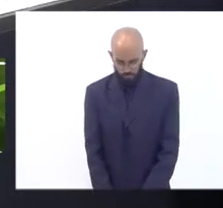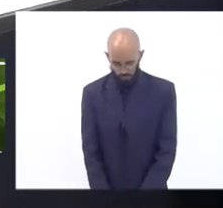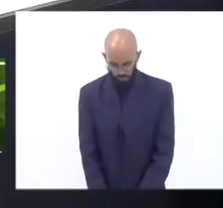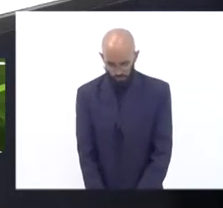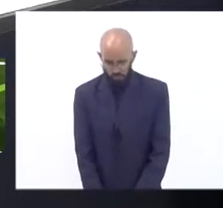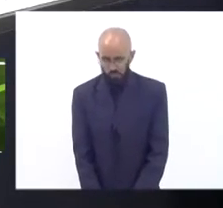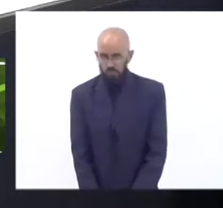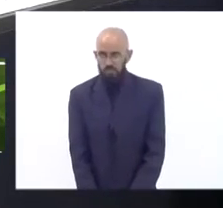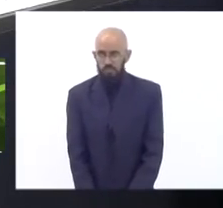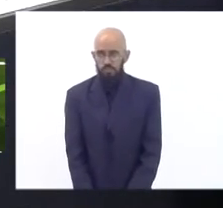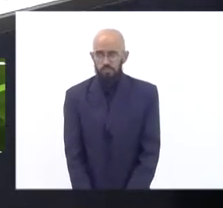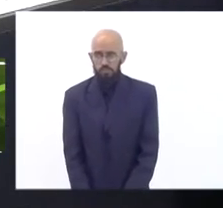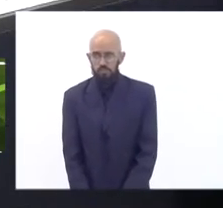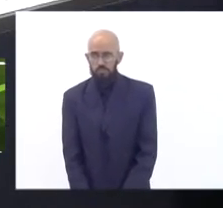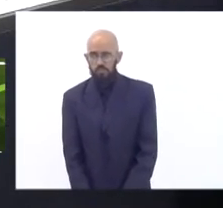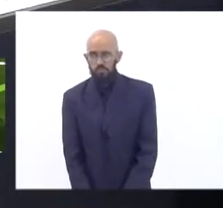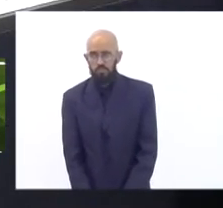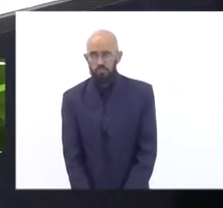parte